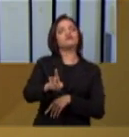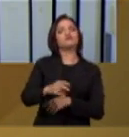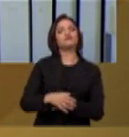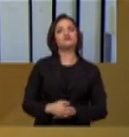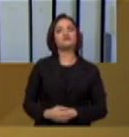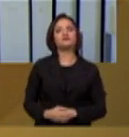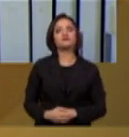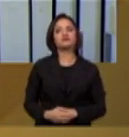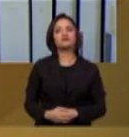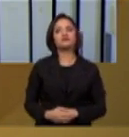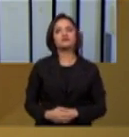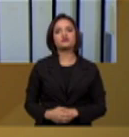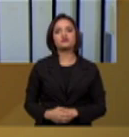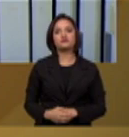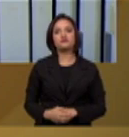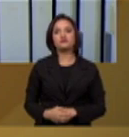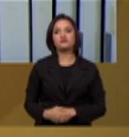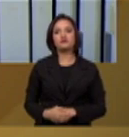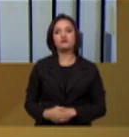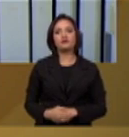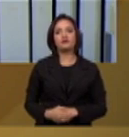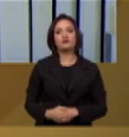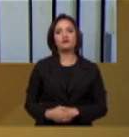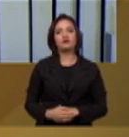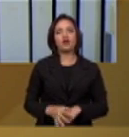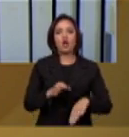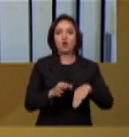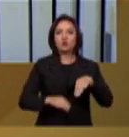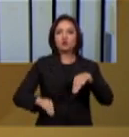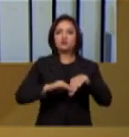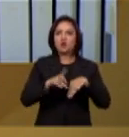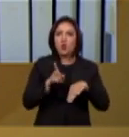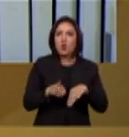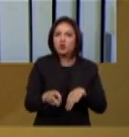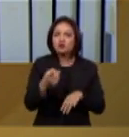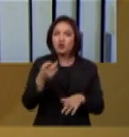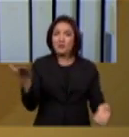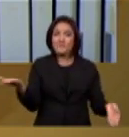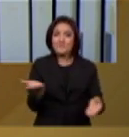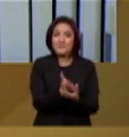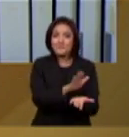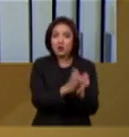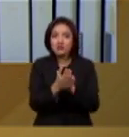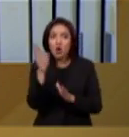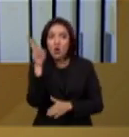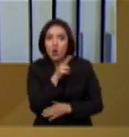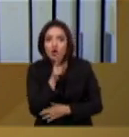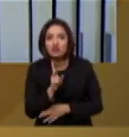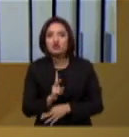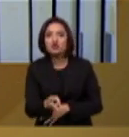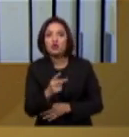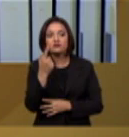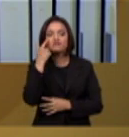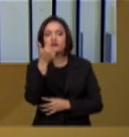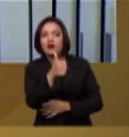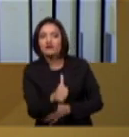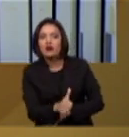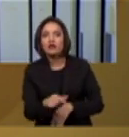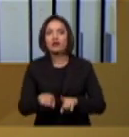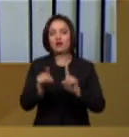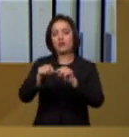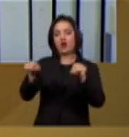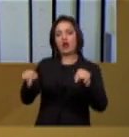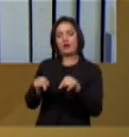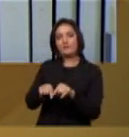Estaremos seguindo, apreciando os processos urgentes, bem como os gabinetes dos